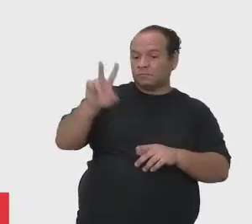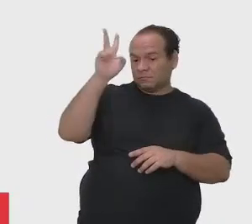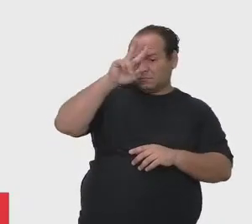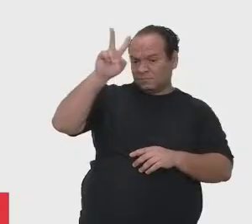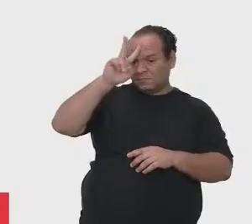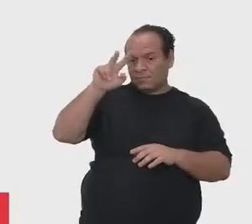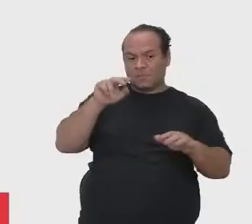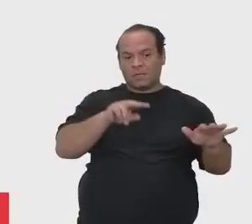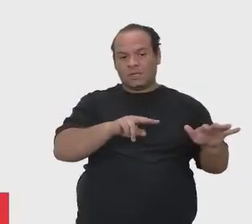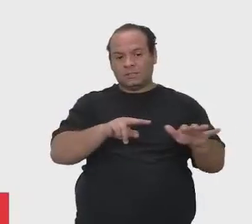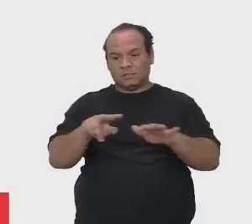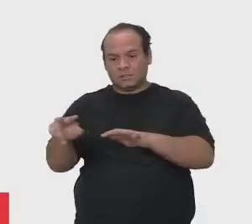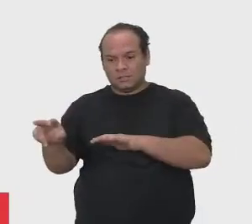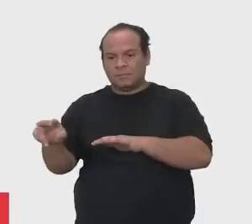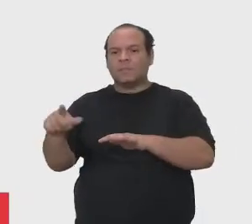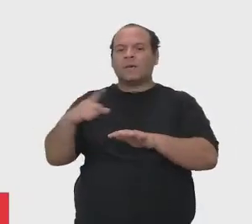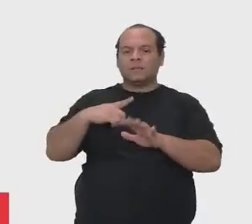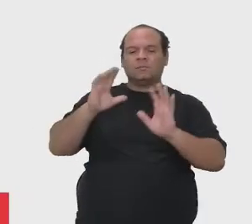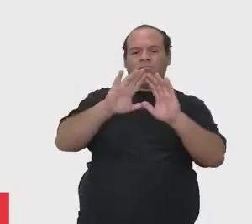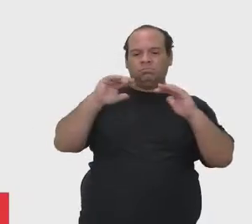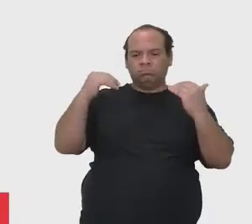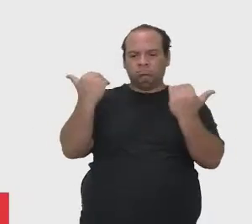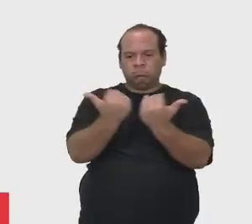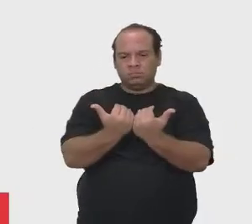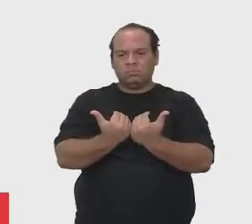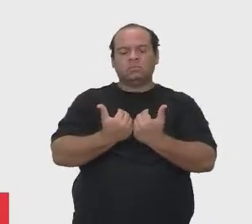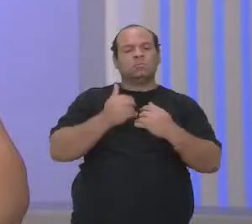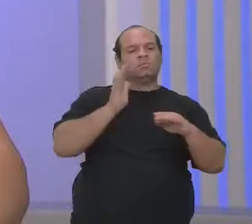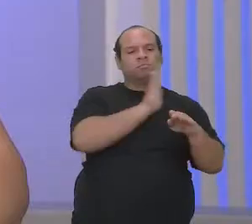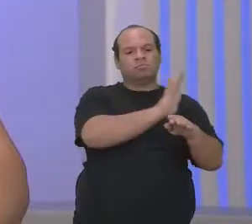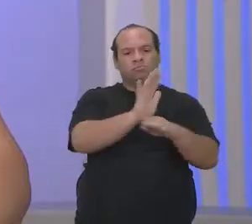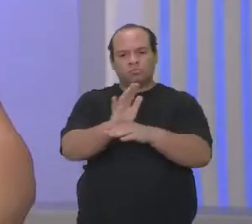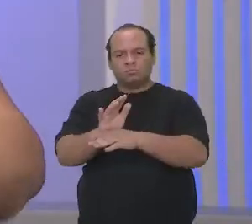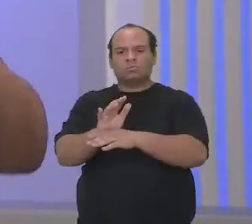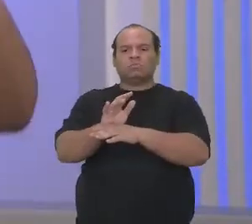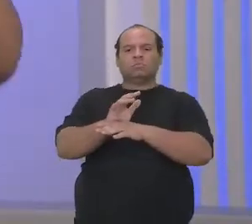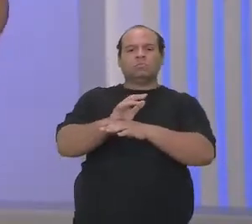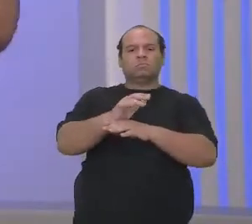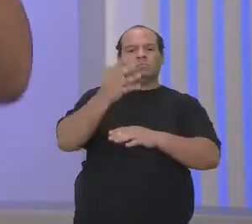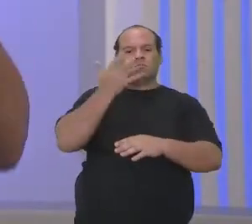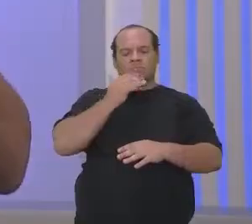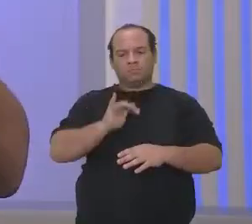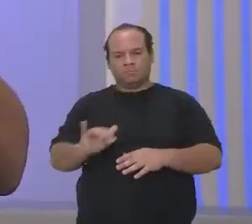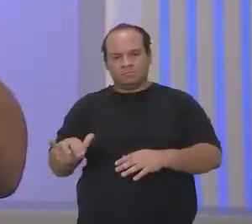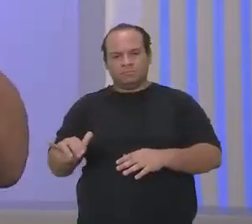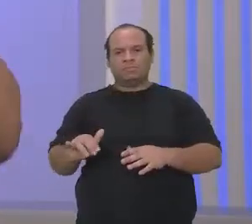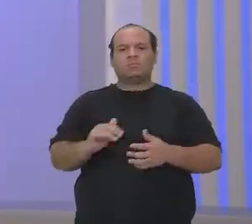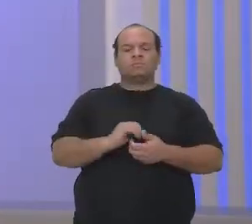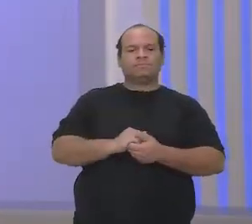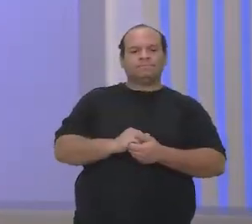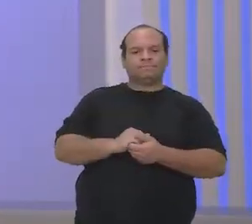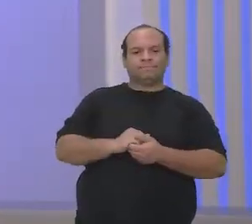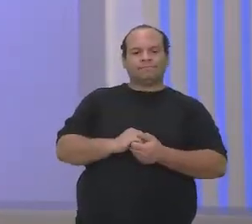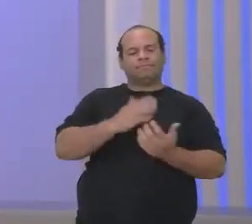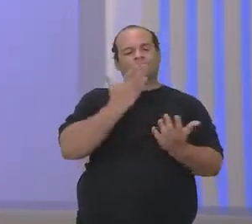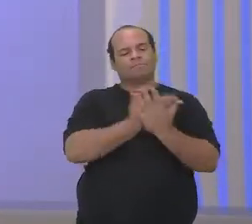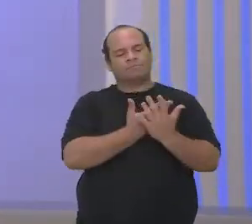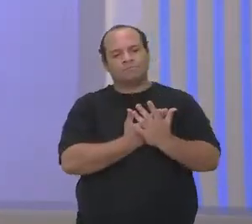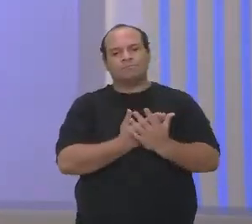nessa semana a gente também tem a Conferência Nacional Infanto-Juvenil acontecendo. Os nossos estudantes, né, que